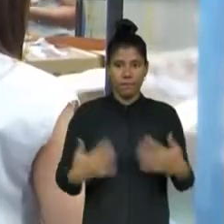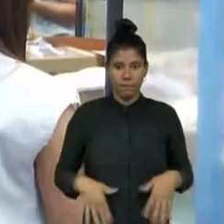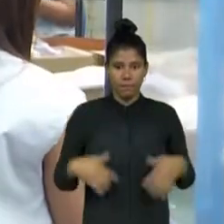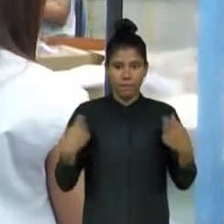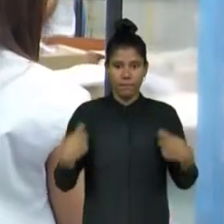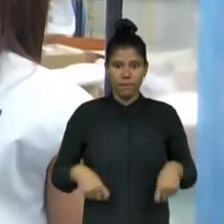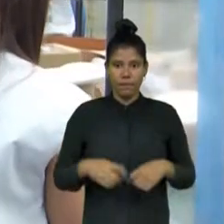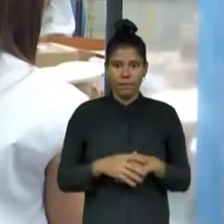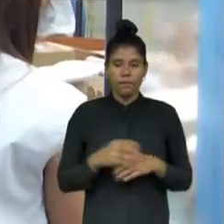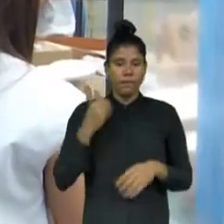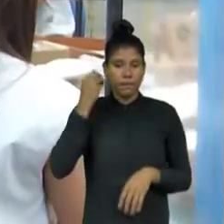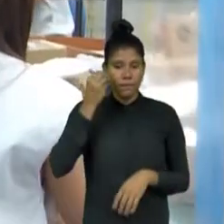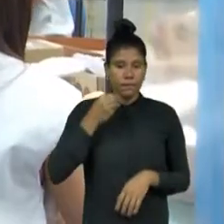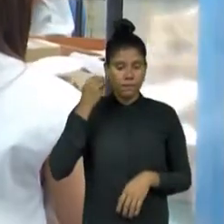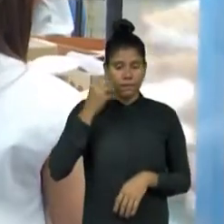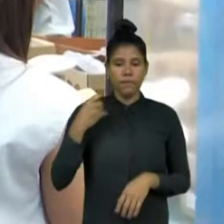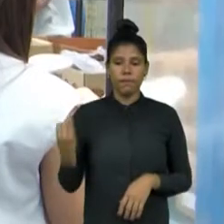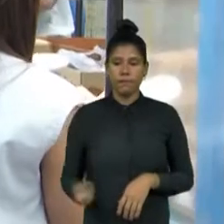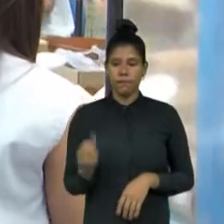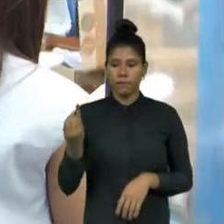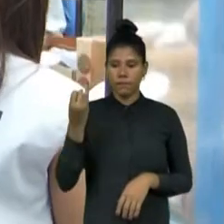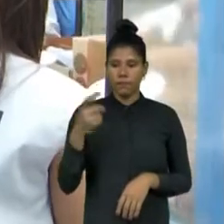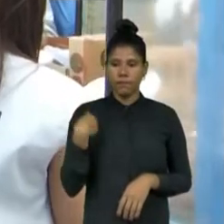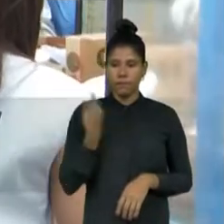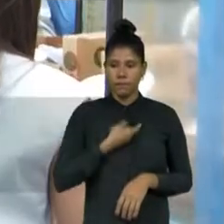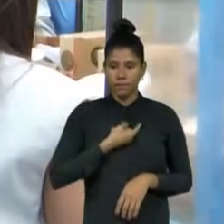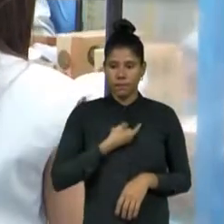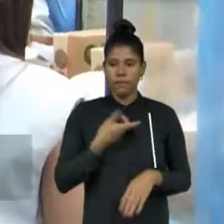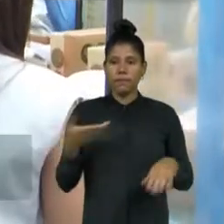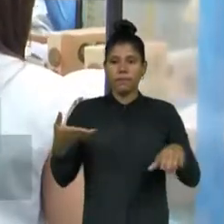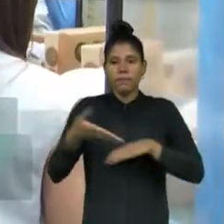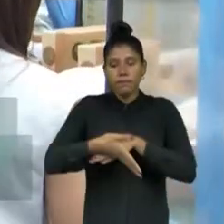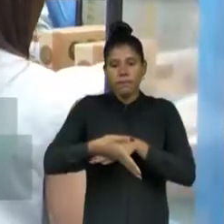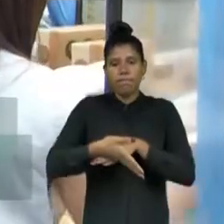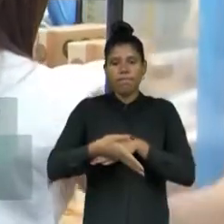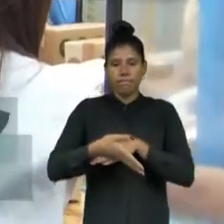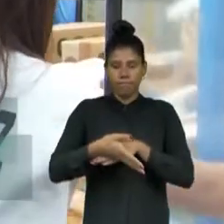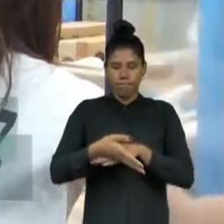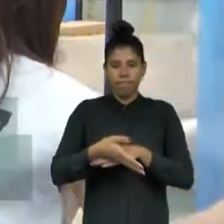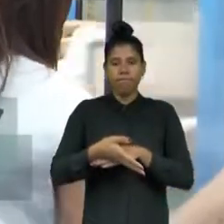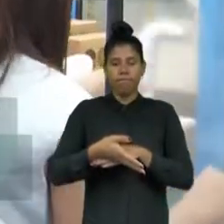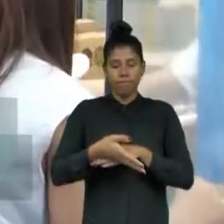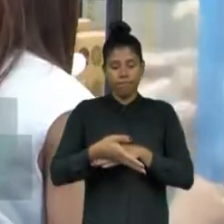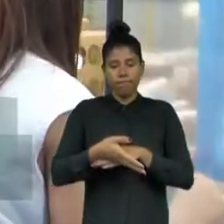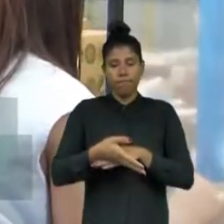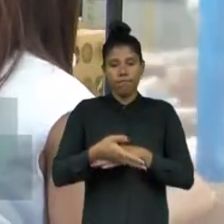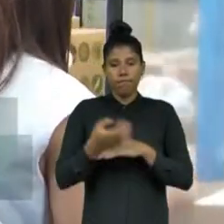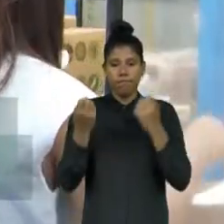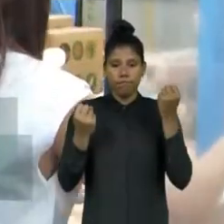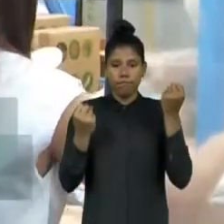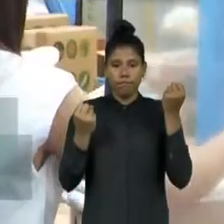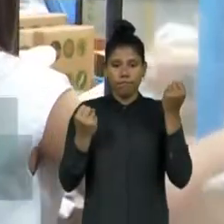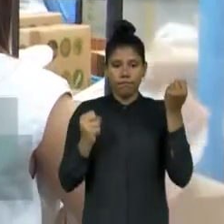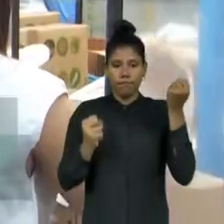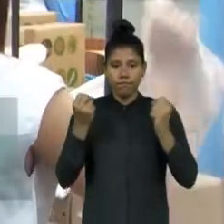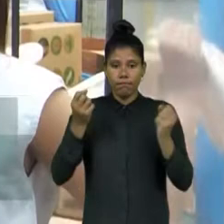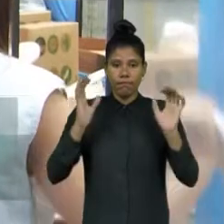experiência muito importante para a gente, né? A gente está entrando no mercado de trabalho, principalmente na indústria, a gente já entra